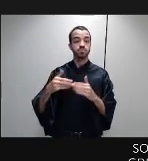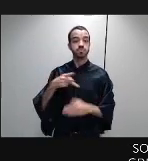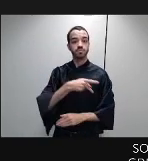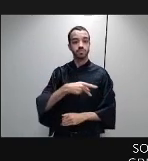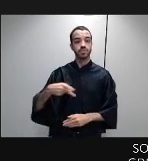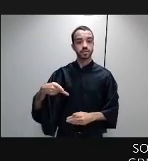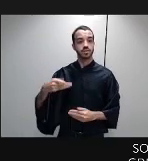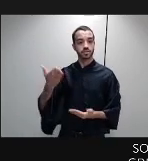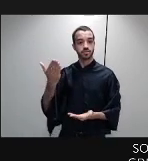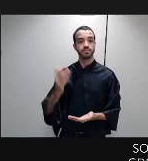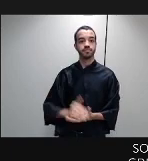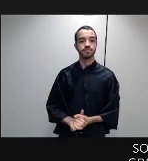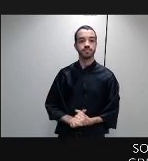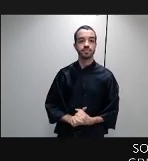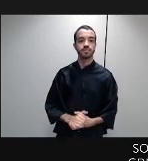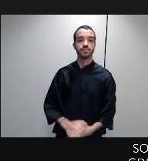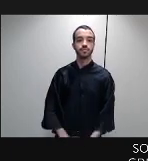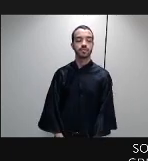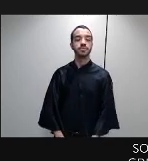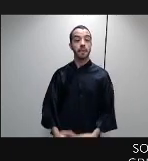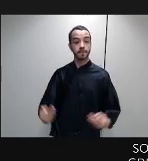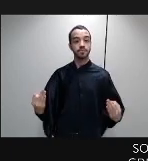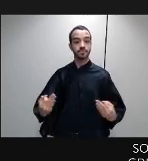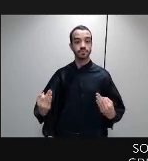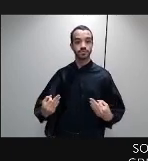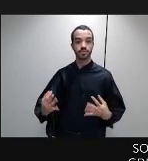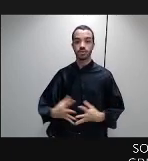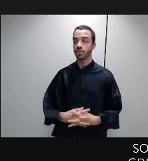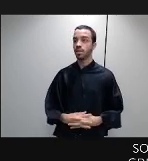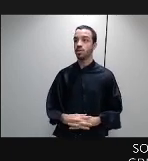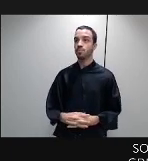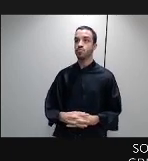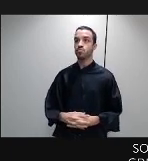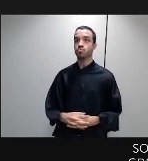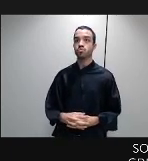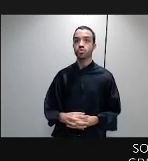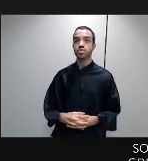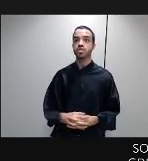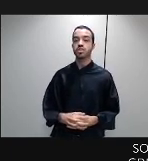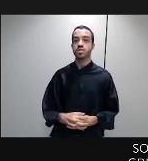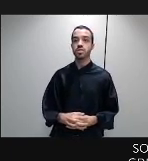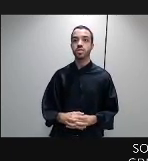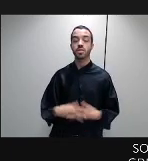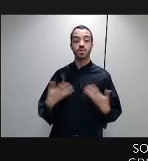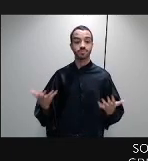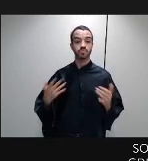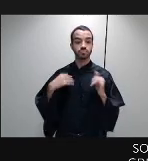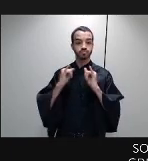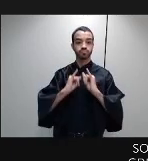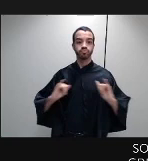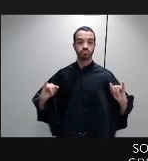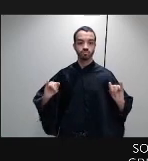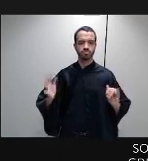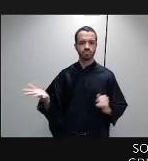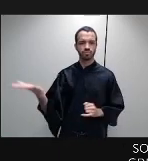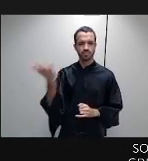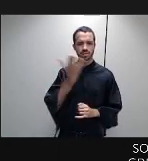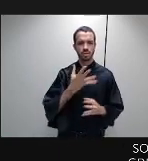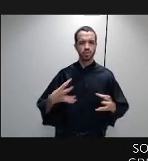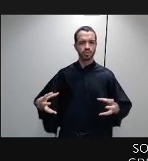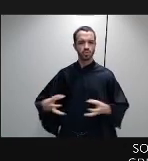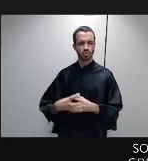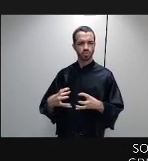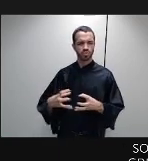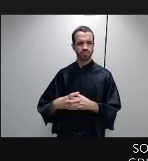o efeito é então eu proclamam a turma por unanimidade negou provimento